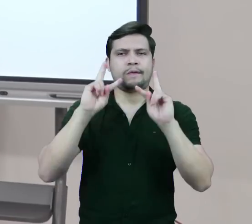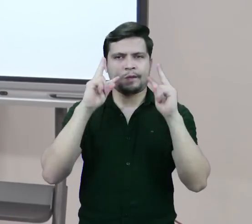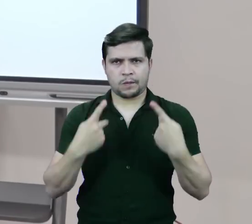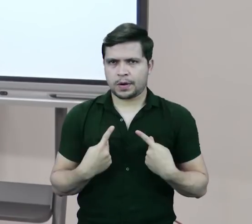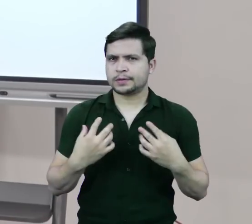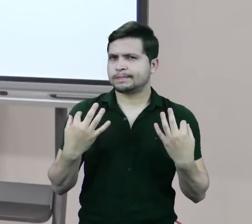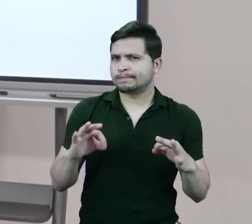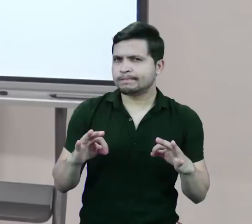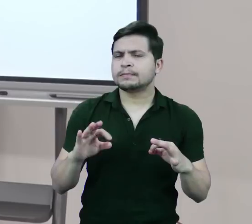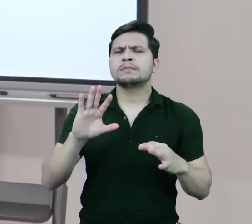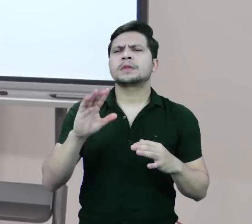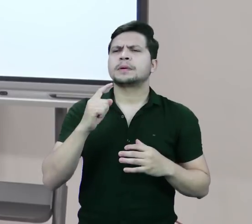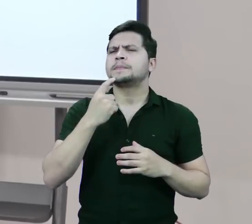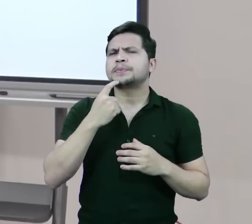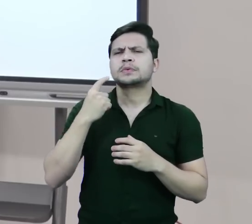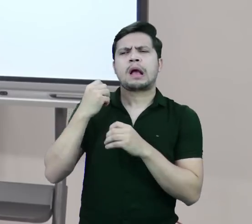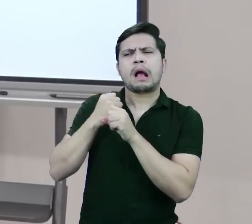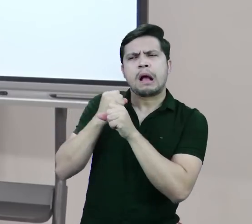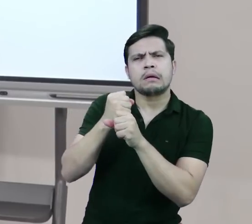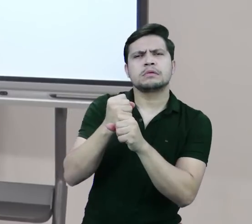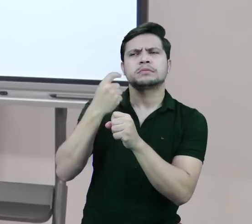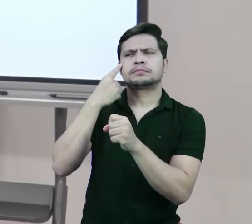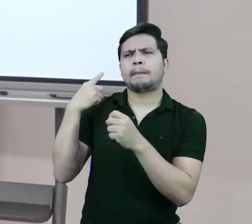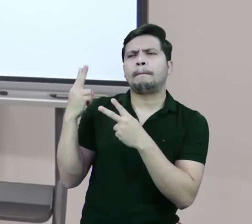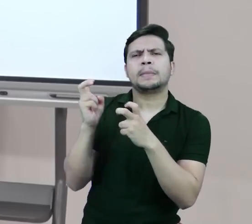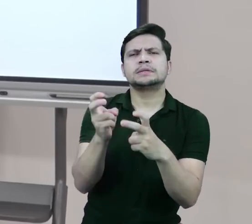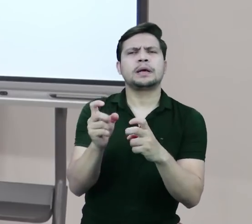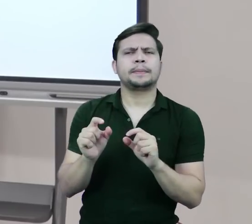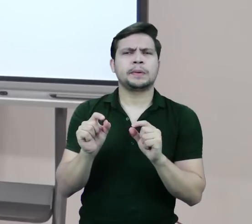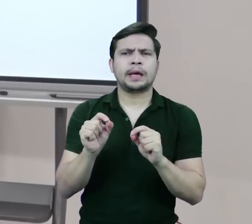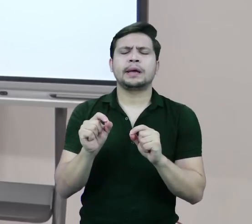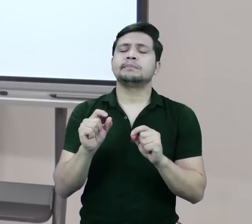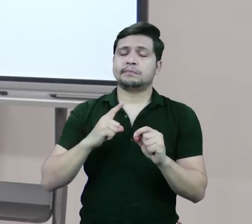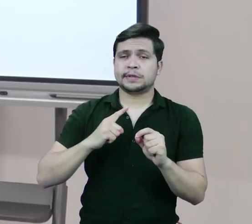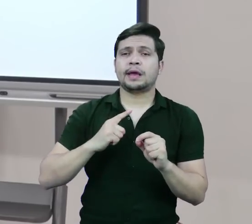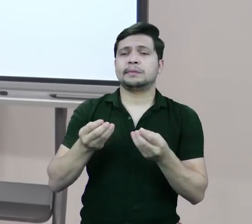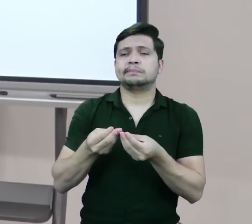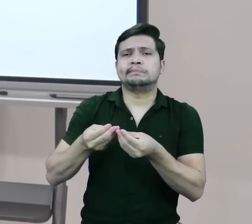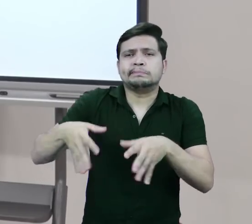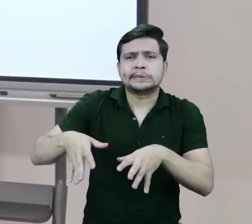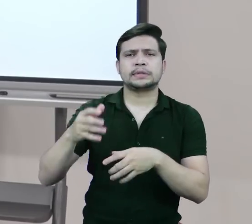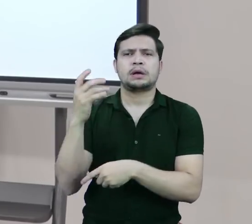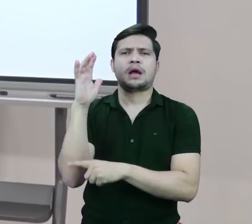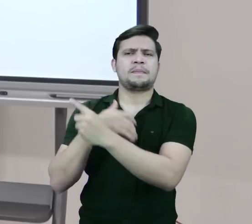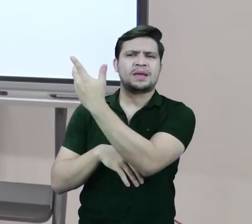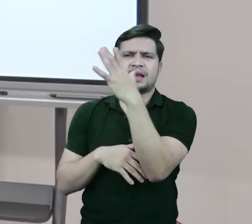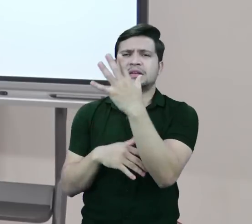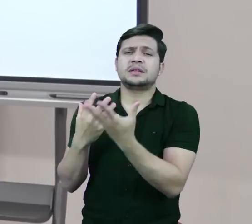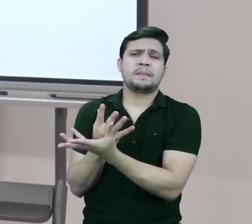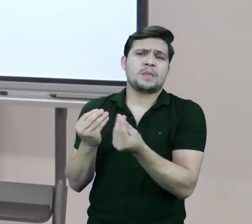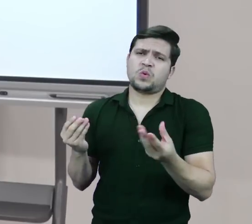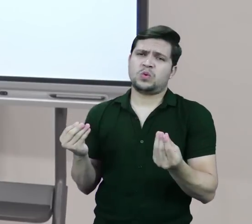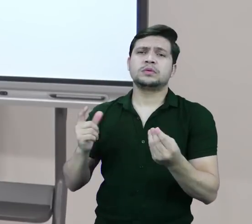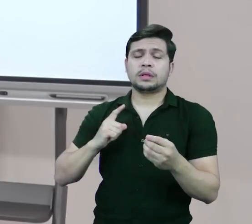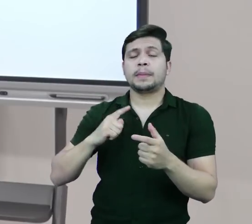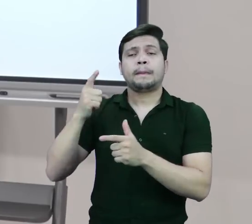sociedade, né? No contexto humano. A gente vê nos últimos anos, né, que o ser humano ele tem degradado o ambiente, tem